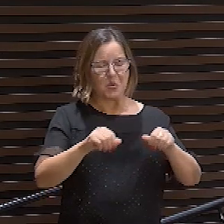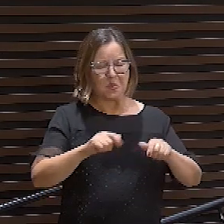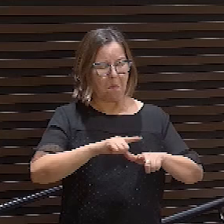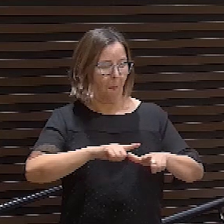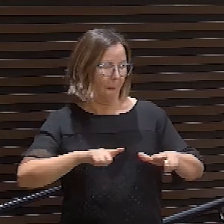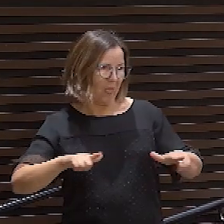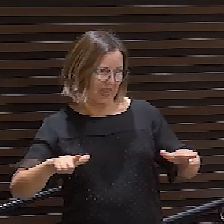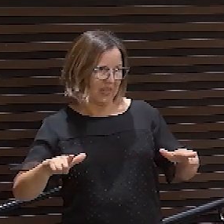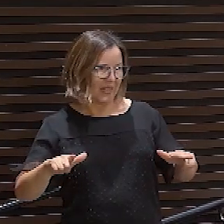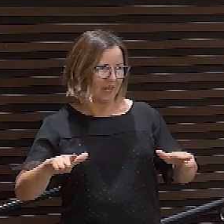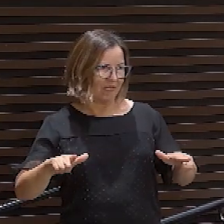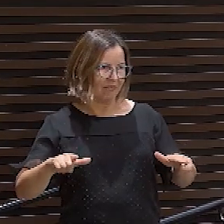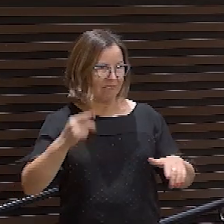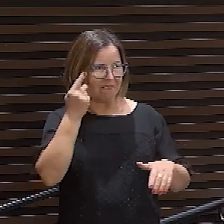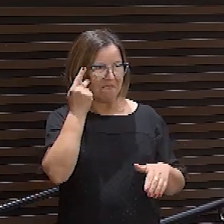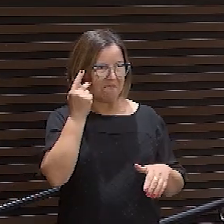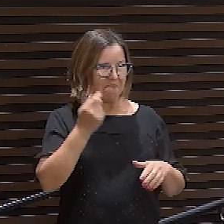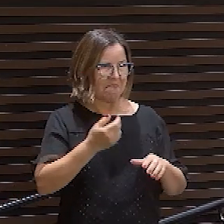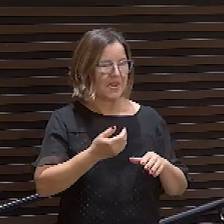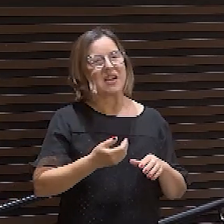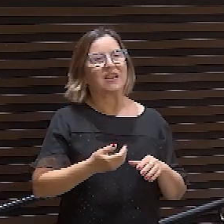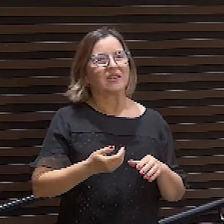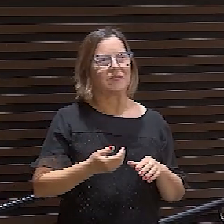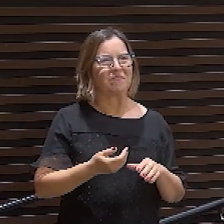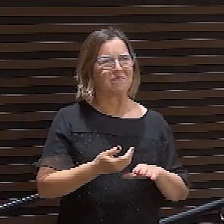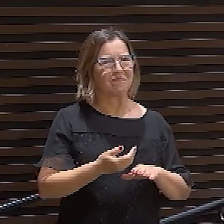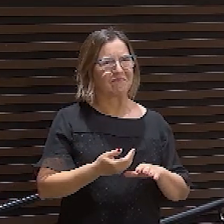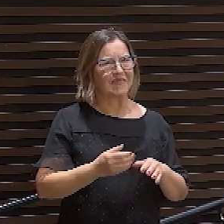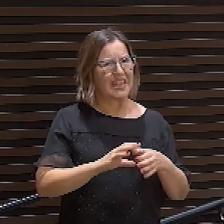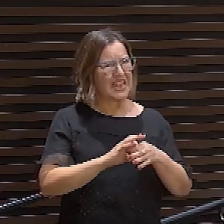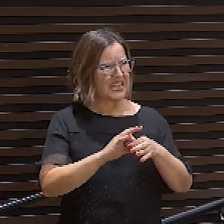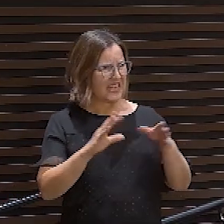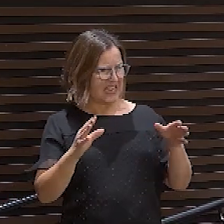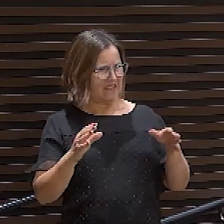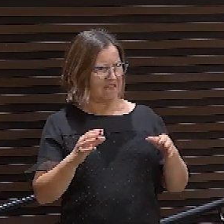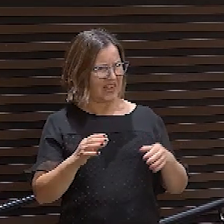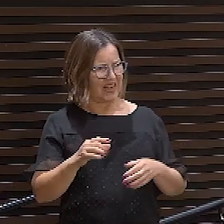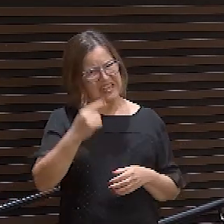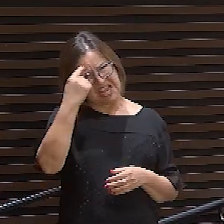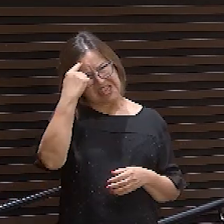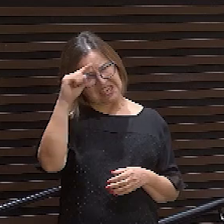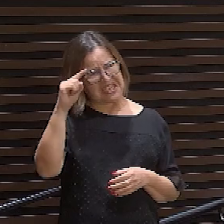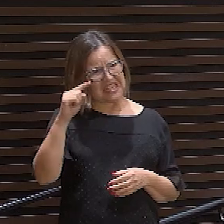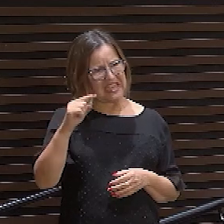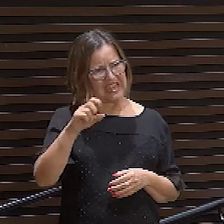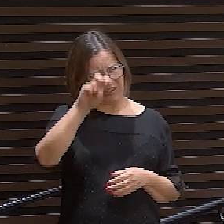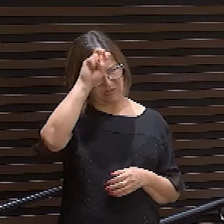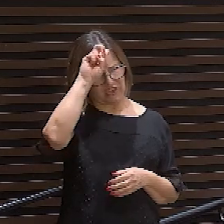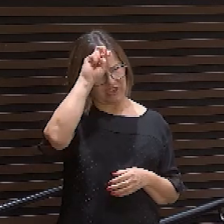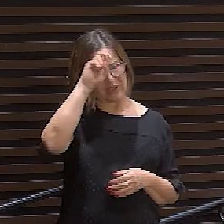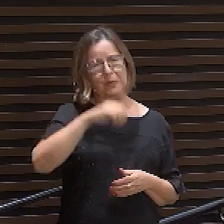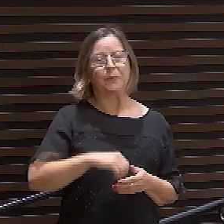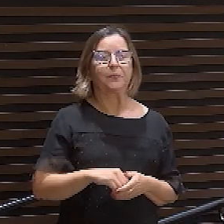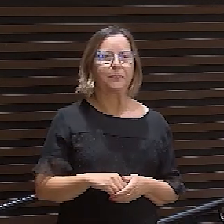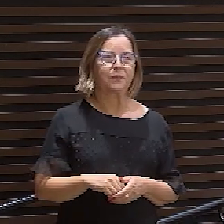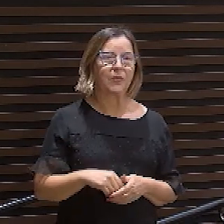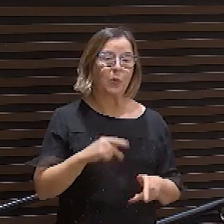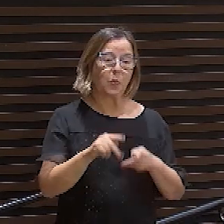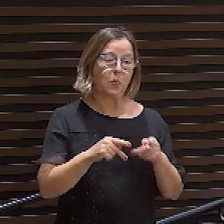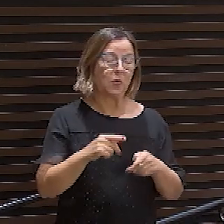O povo de Israel saiu do Egito e ficou 40 anos no